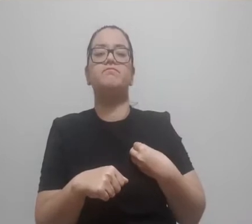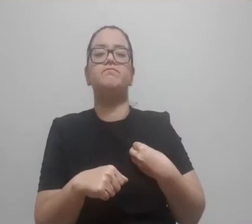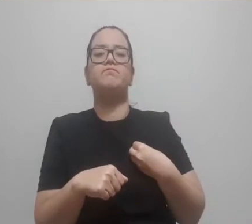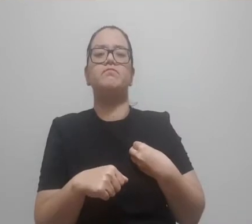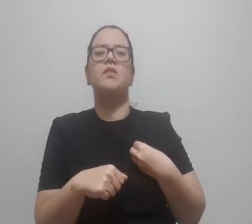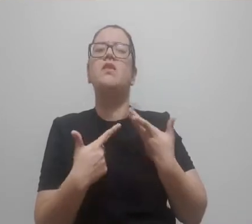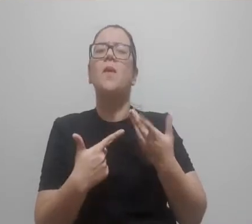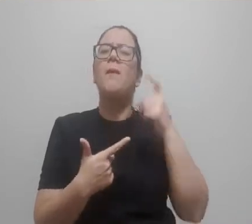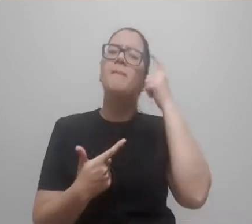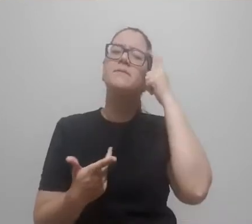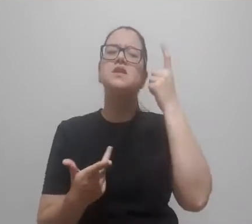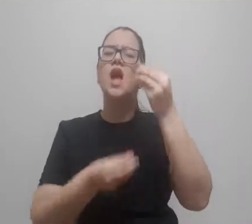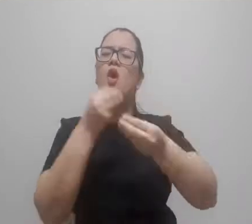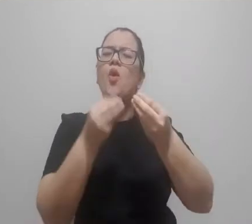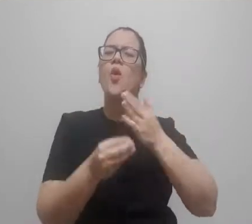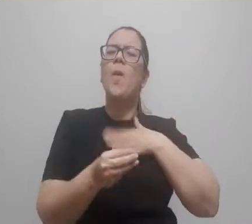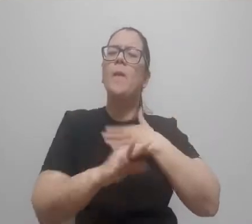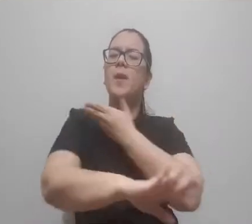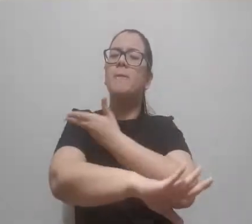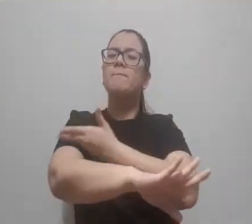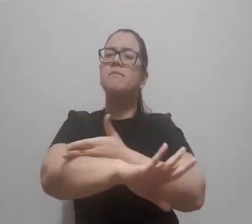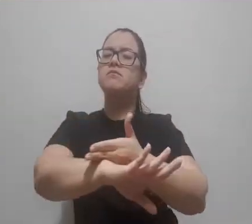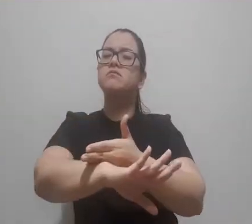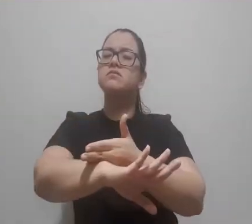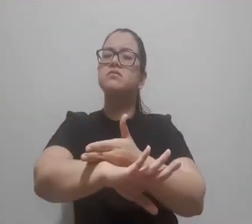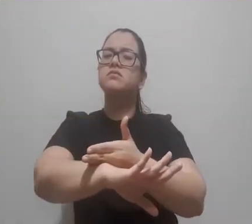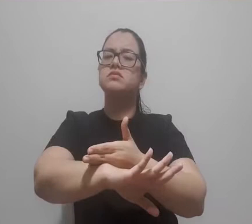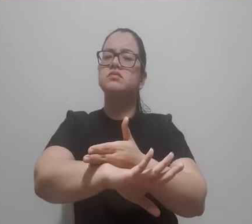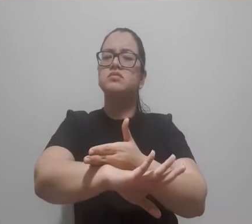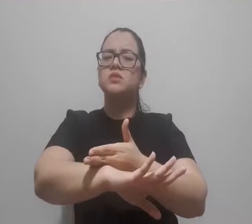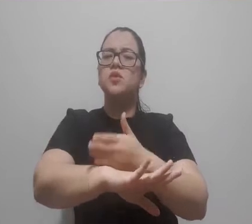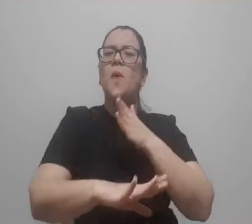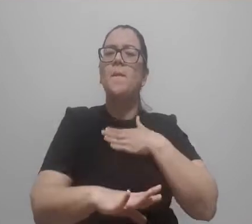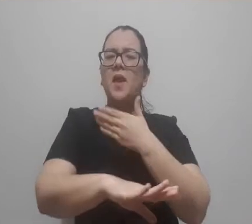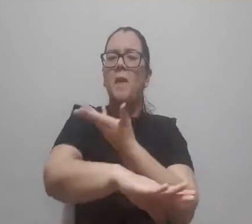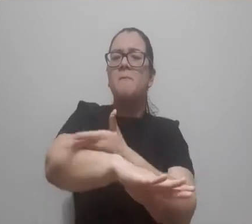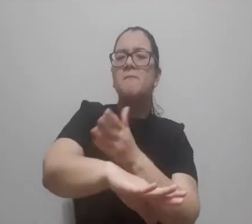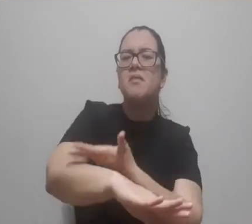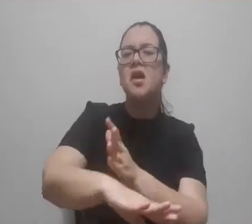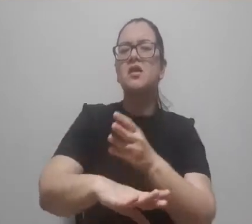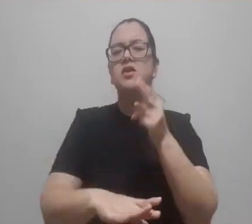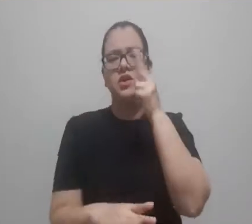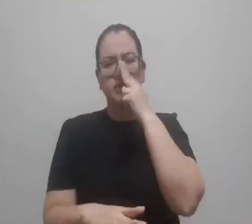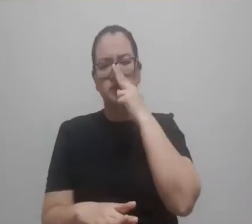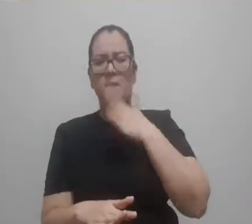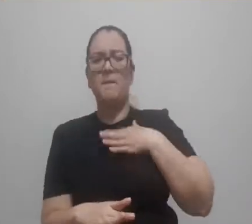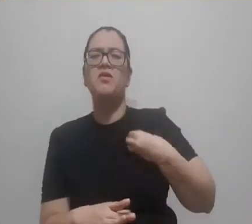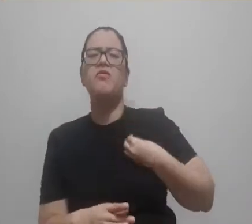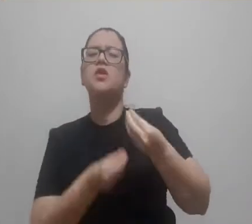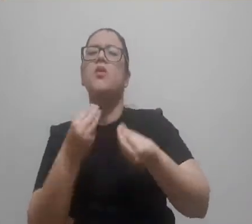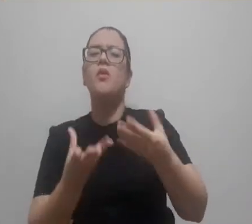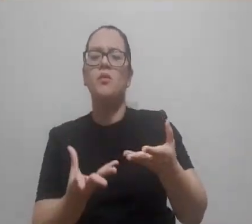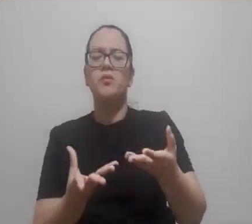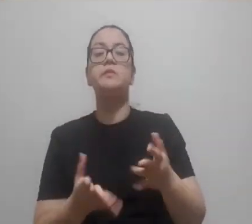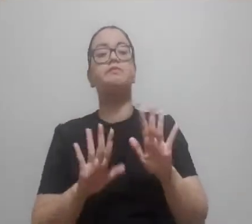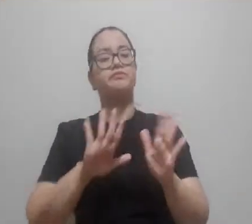prática cristã, a nossa prática de vida? Nós vimos lá no início do capítulo 5, quando Jesus